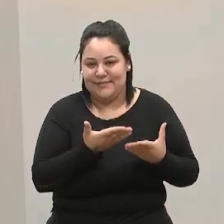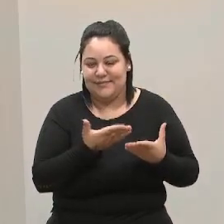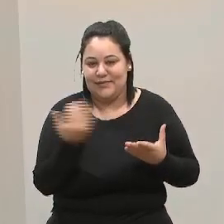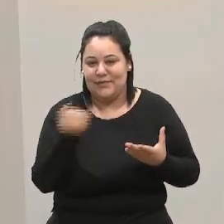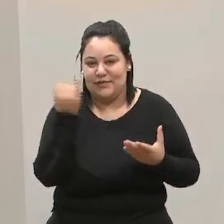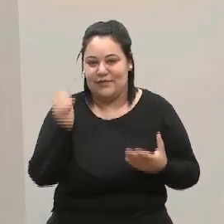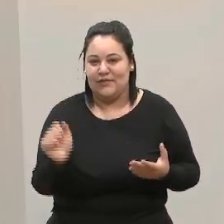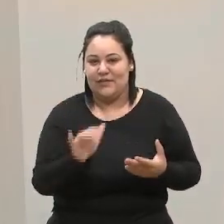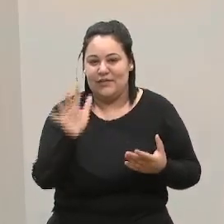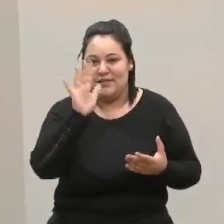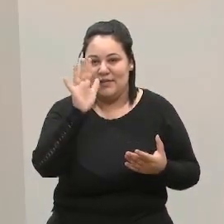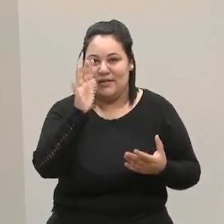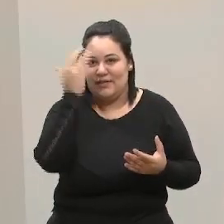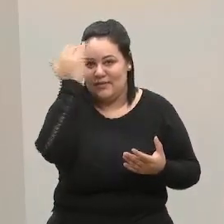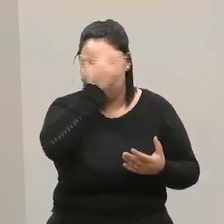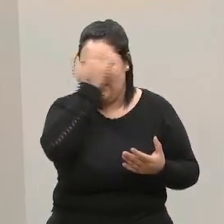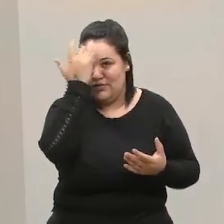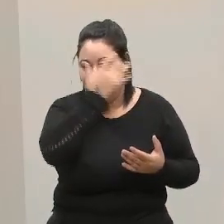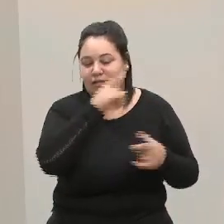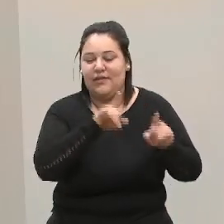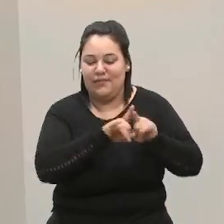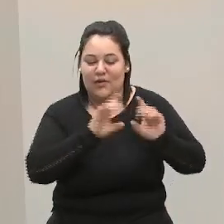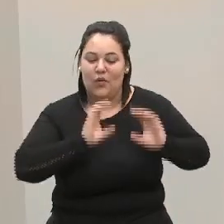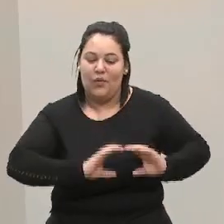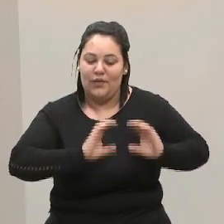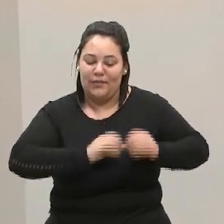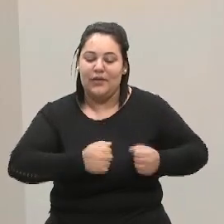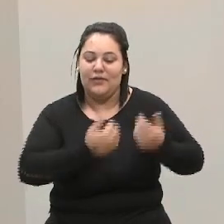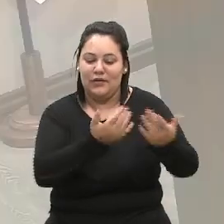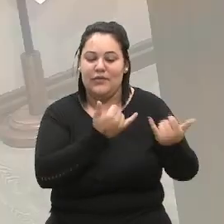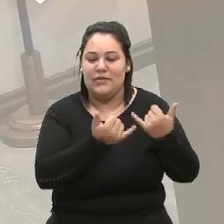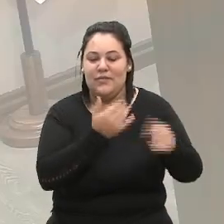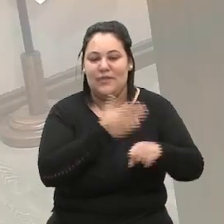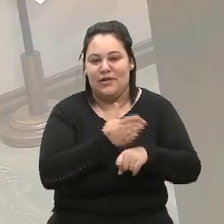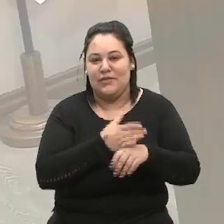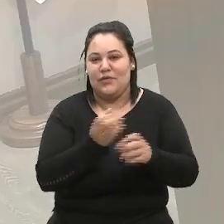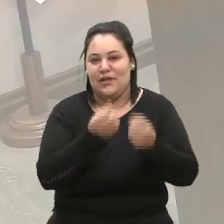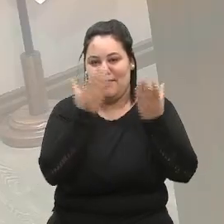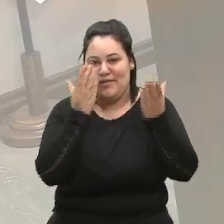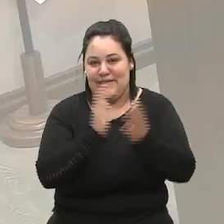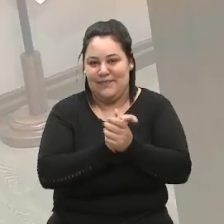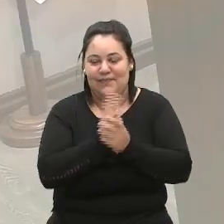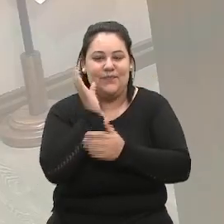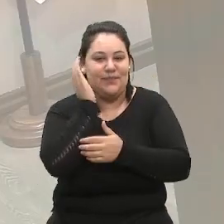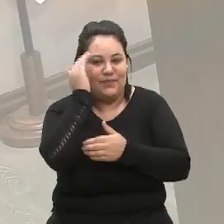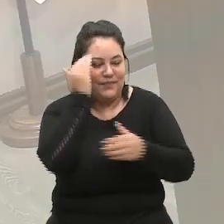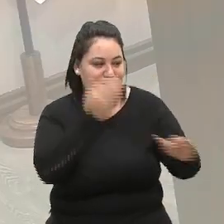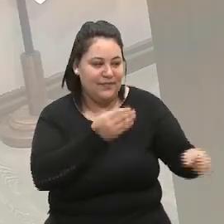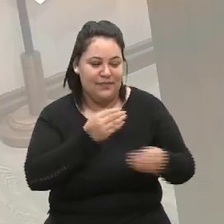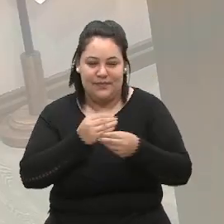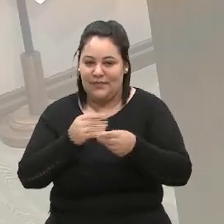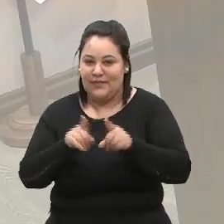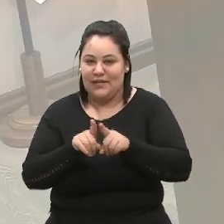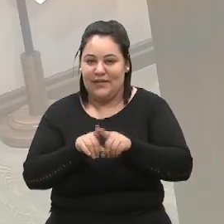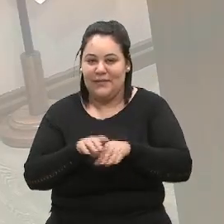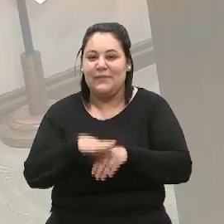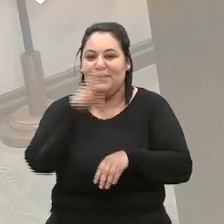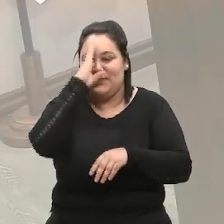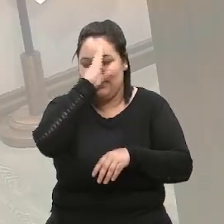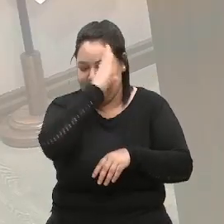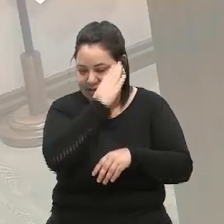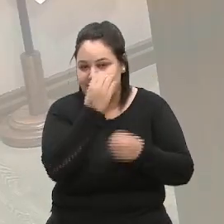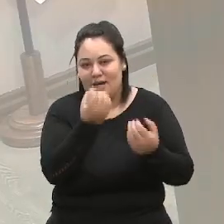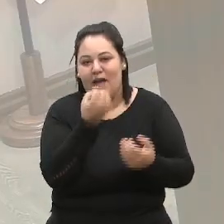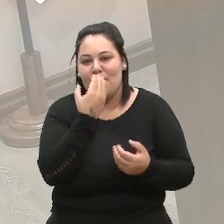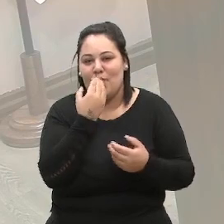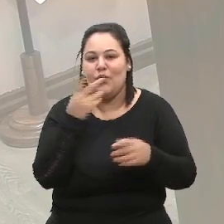prefeito, que para mim foi muito importante, dando exemplo e participando. Obrigado. Vereador Felipe. Vereador Bressan, é bom o senhor fazer esse